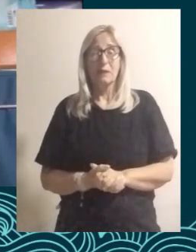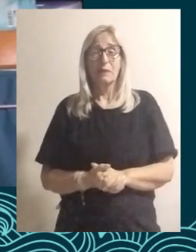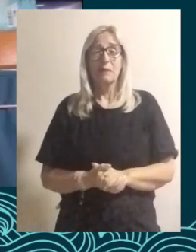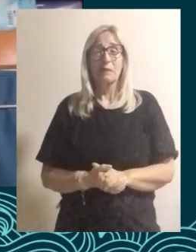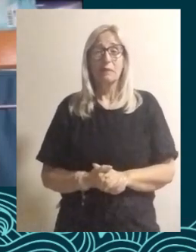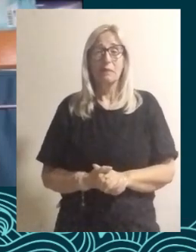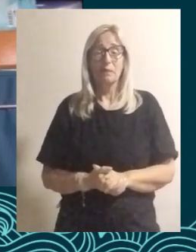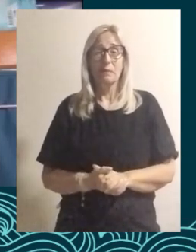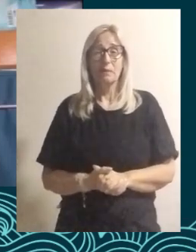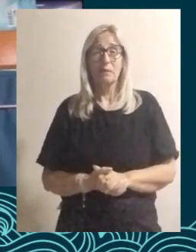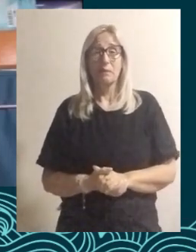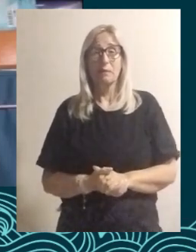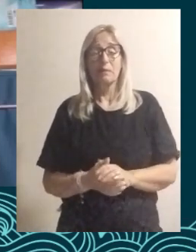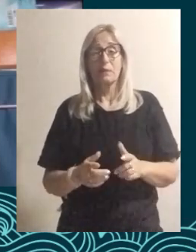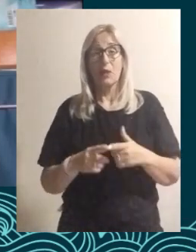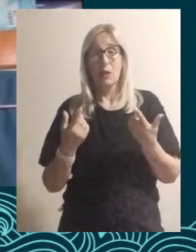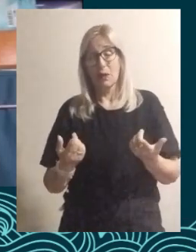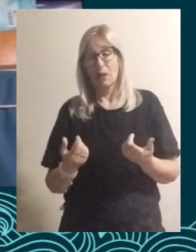pode imaginar